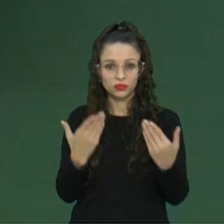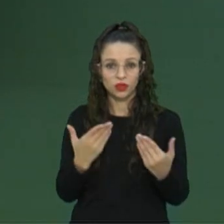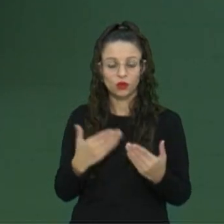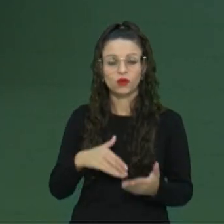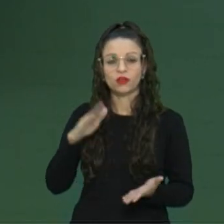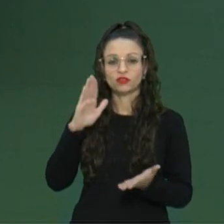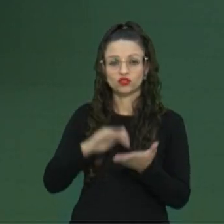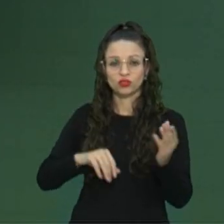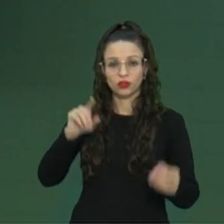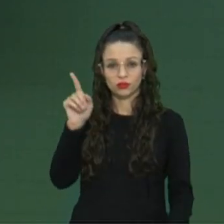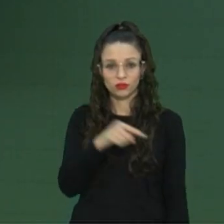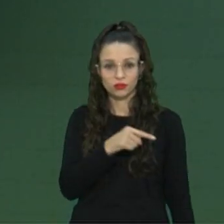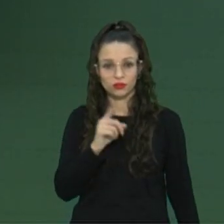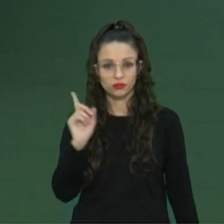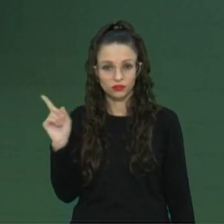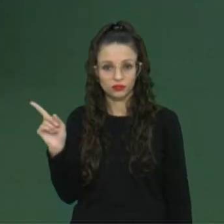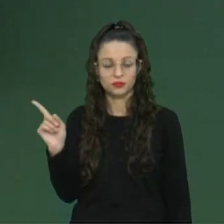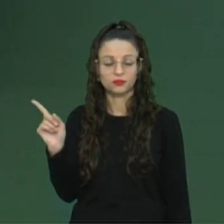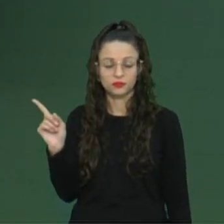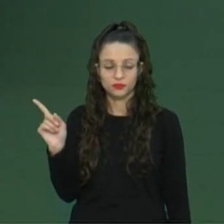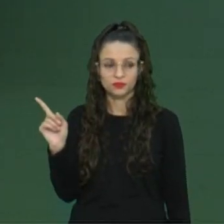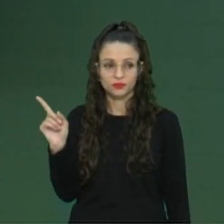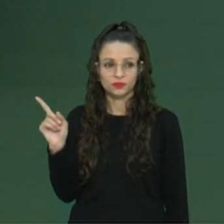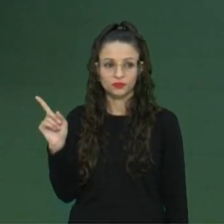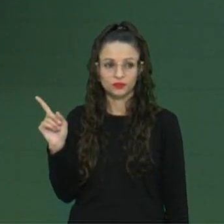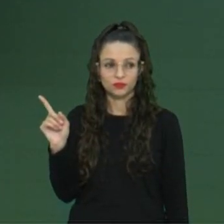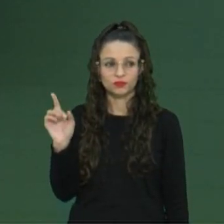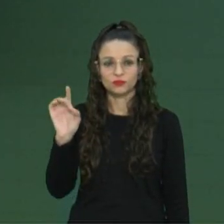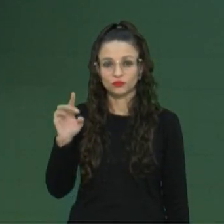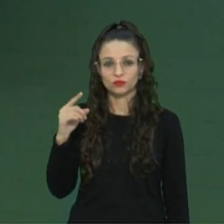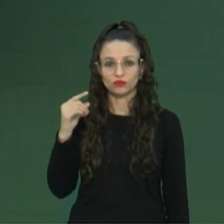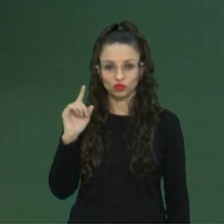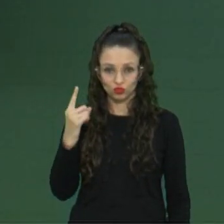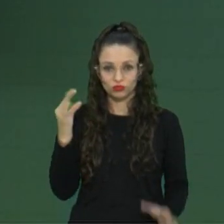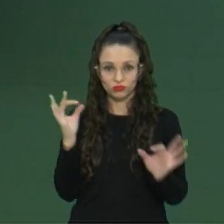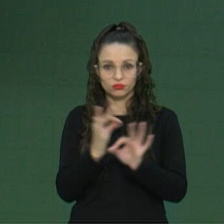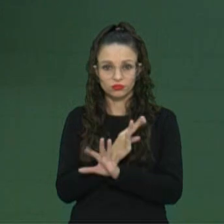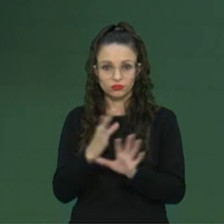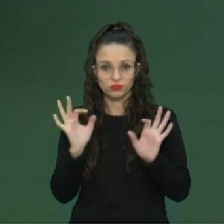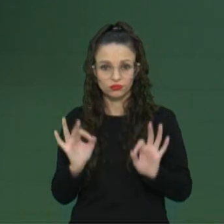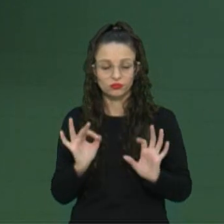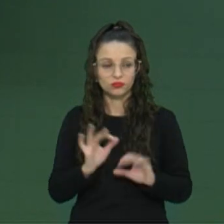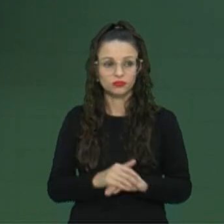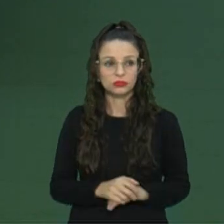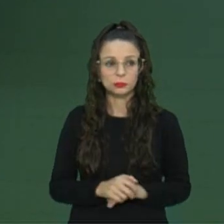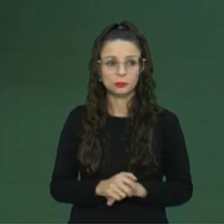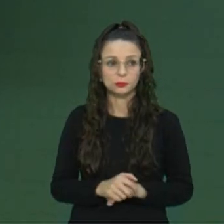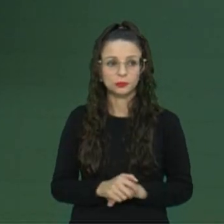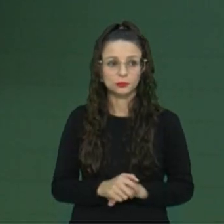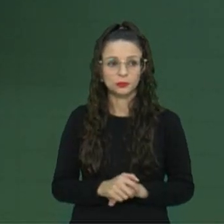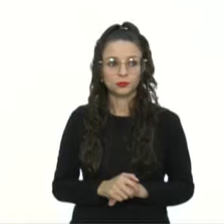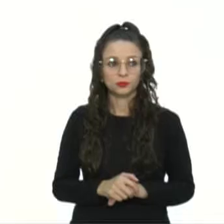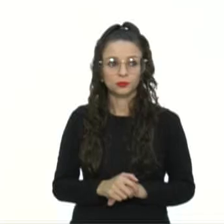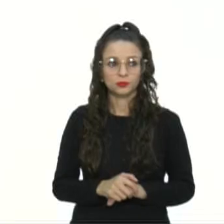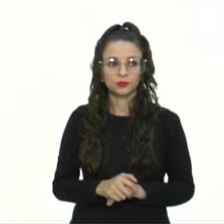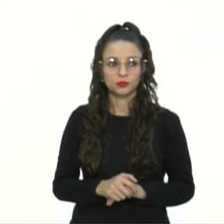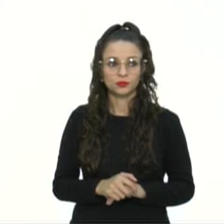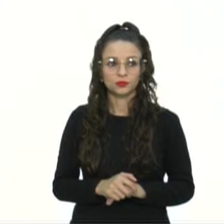vai eliminar só a quantidade do meio para ficar ali com 1 inteiro, certo? Agora aqui eu